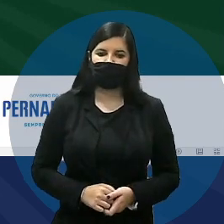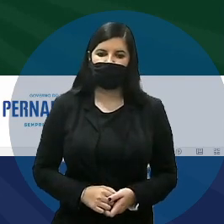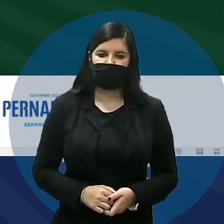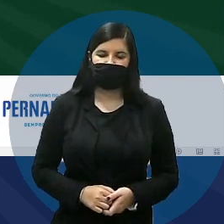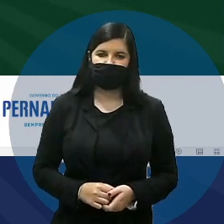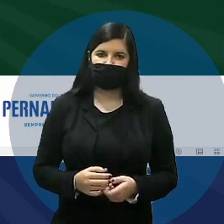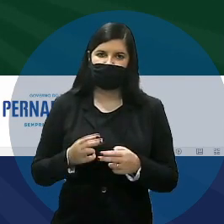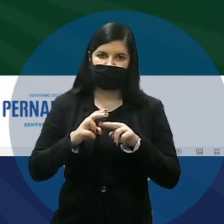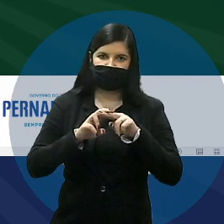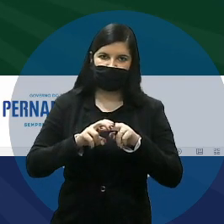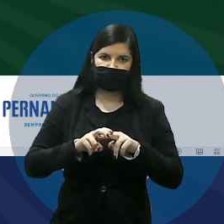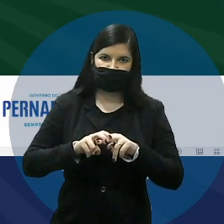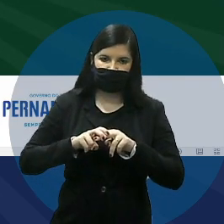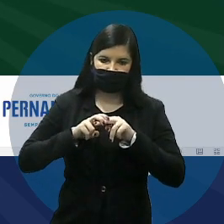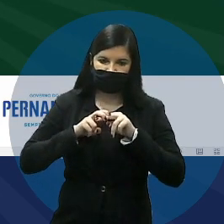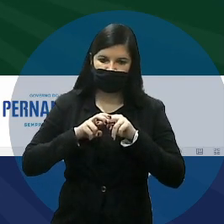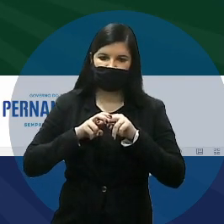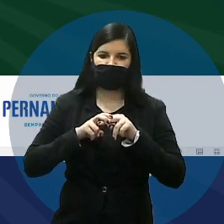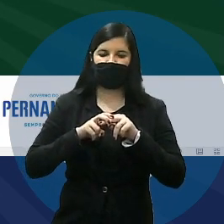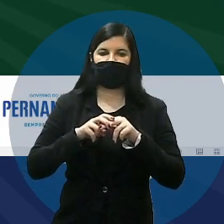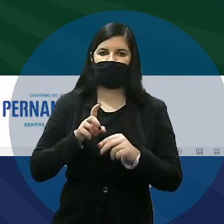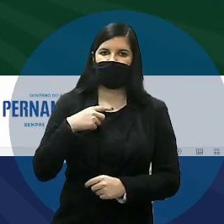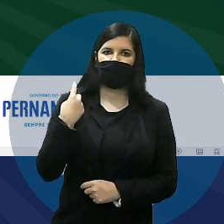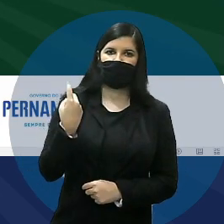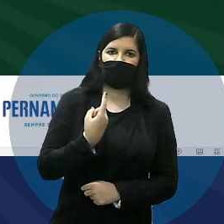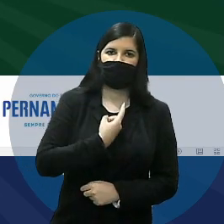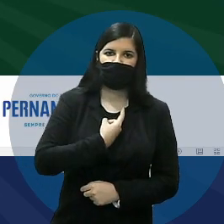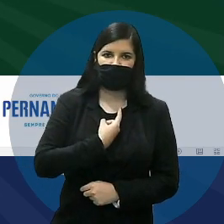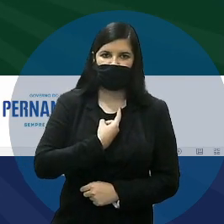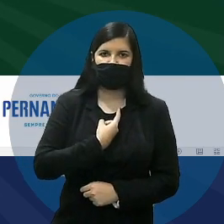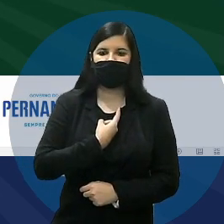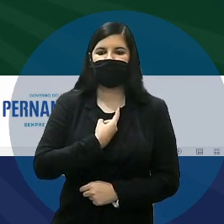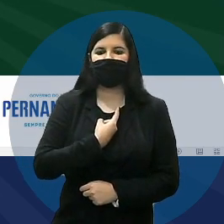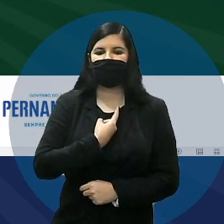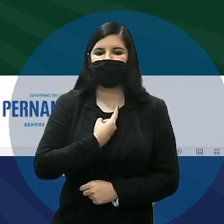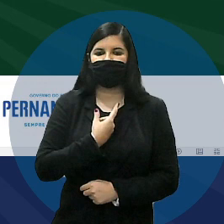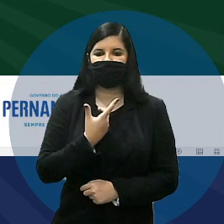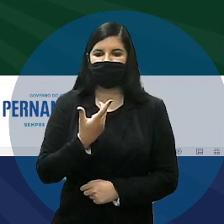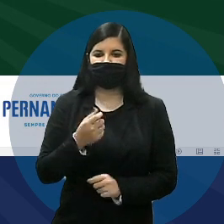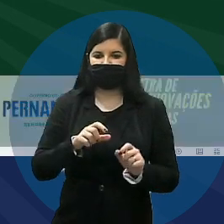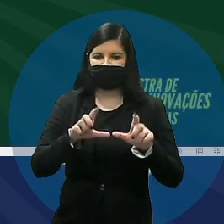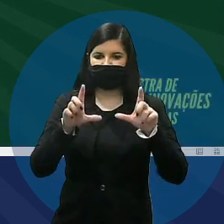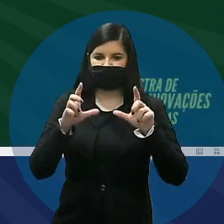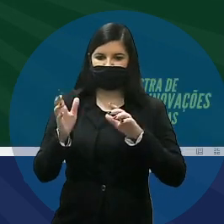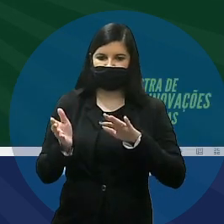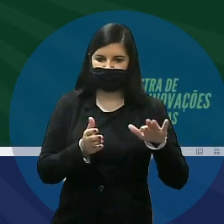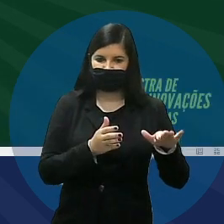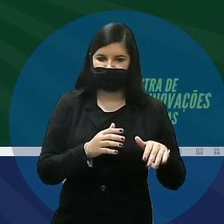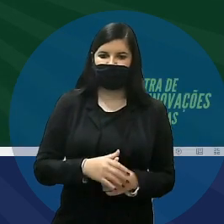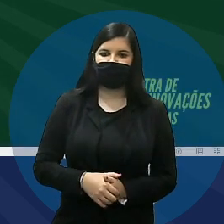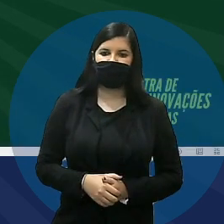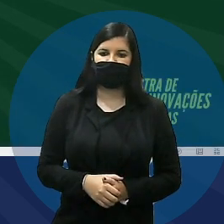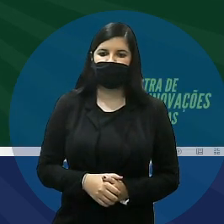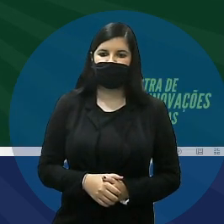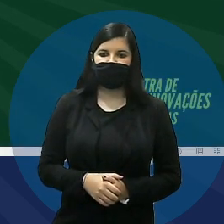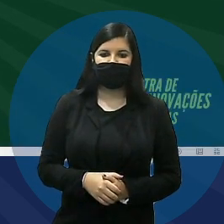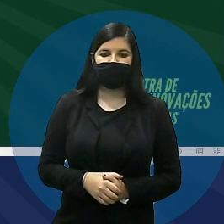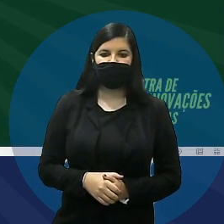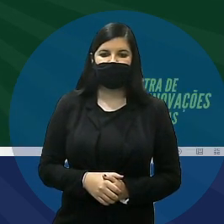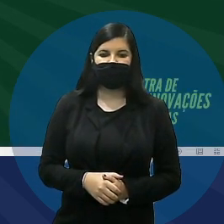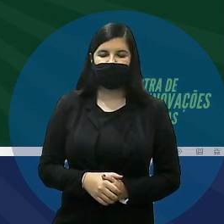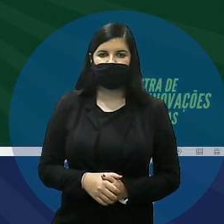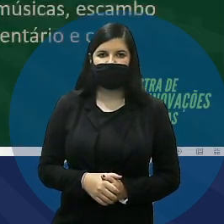Então, a gente... você pode passar o slide? Isso. Um pouco